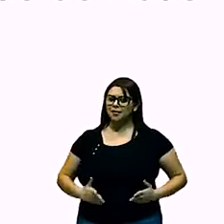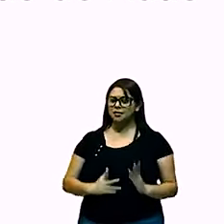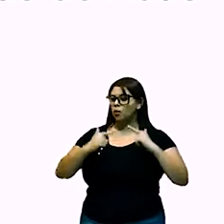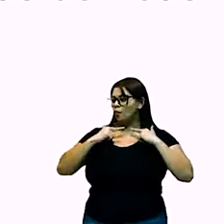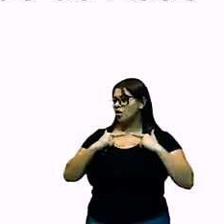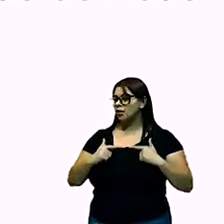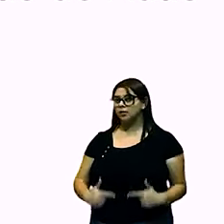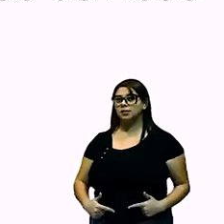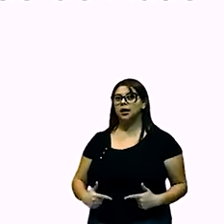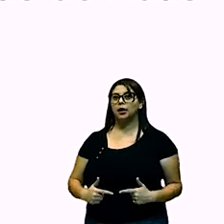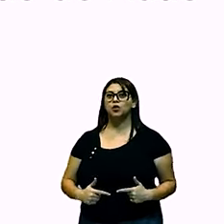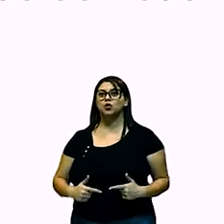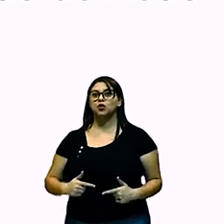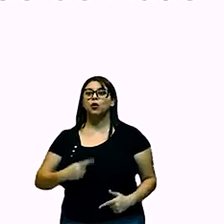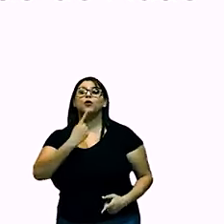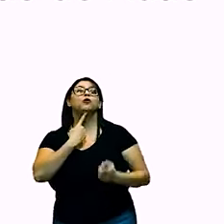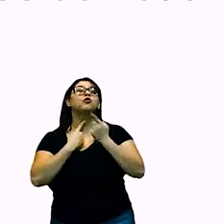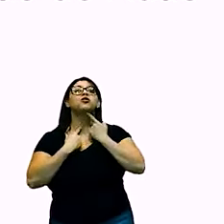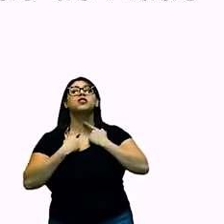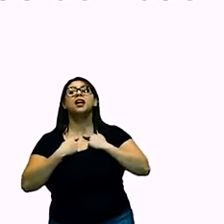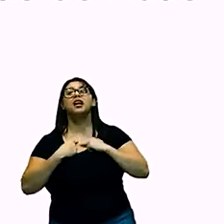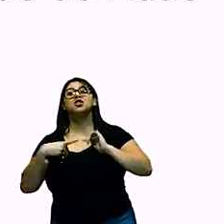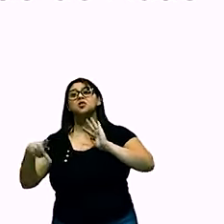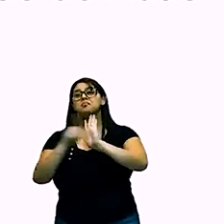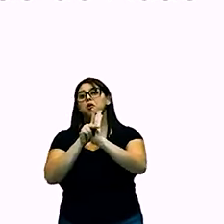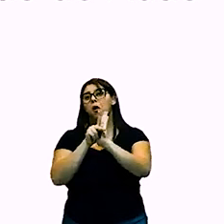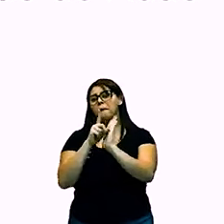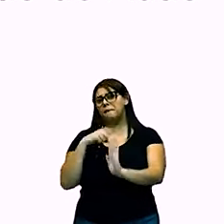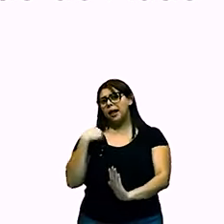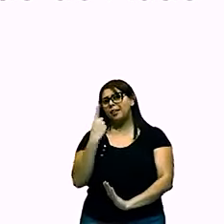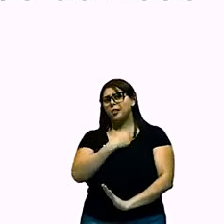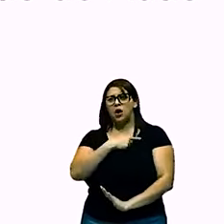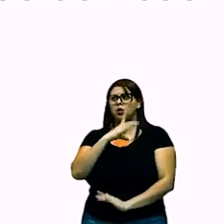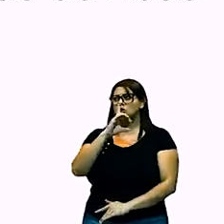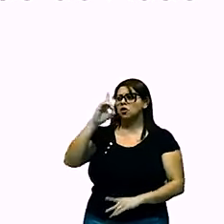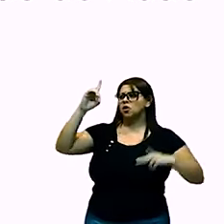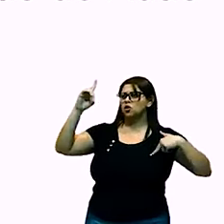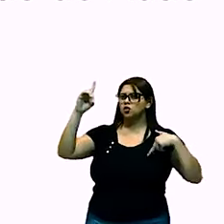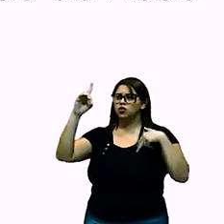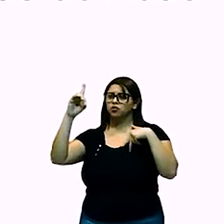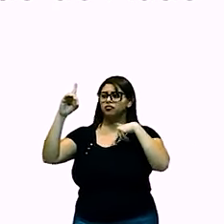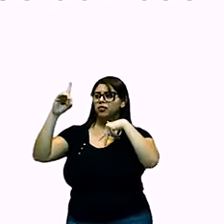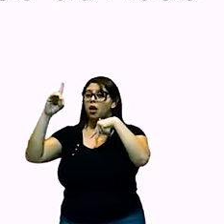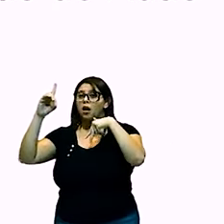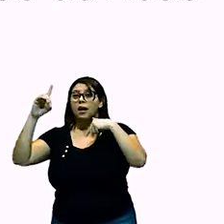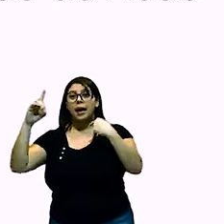pela nossa própria vontade de ir a Deus e não pecar. Você tem poder de não